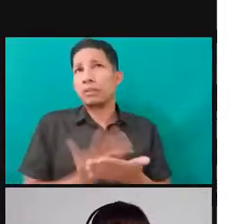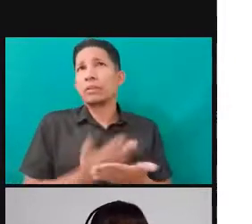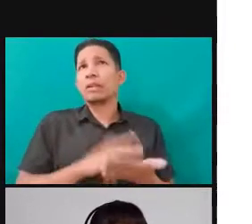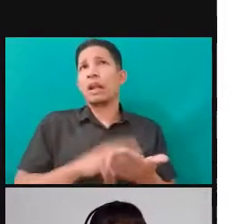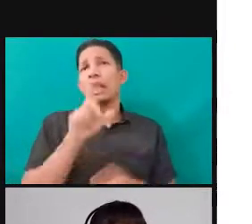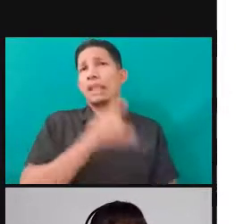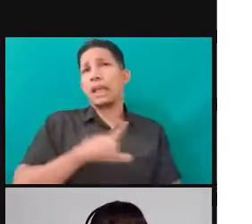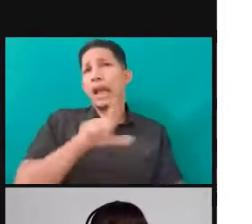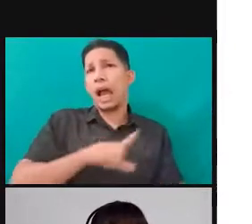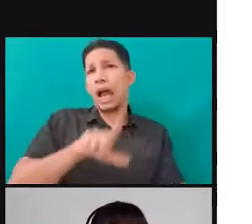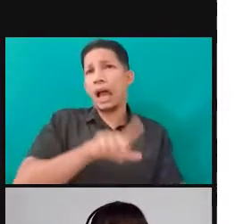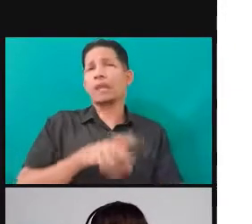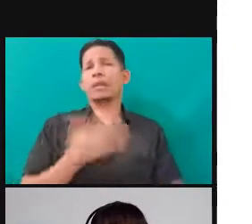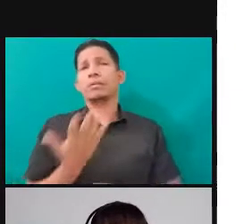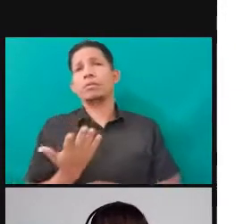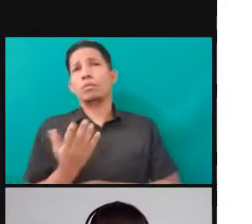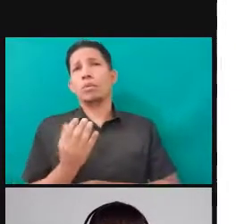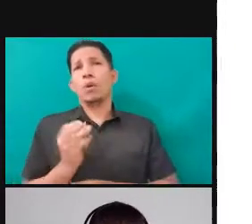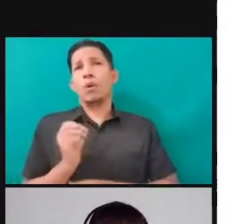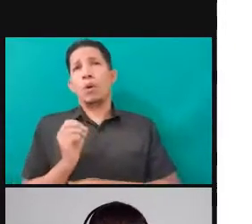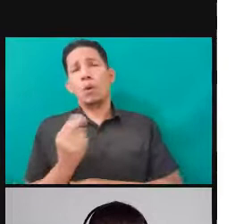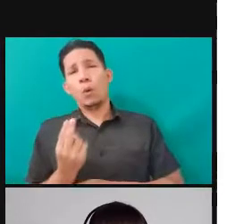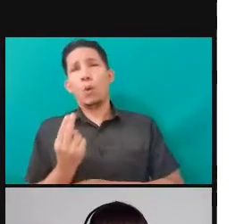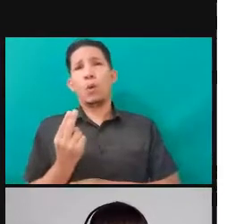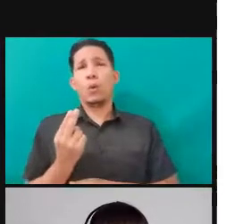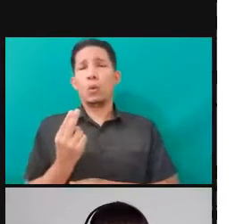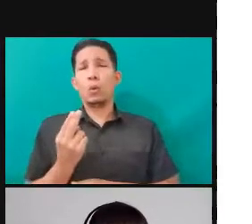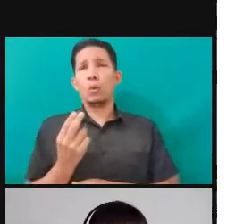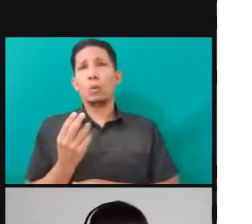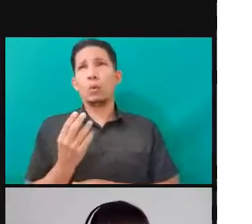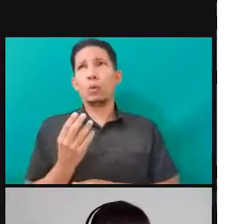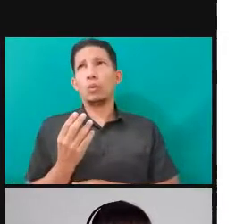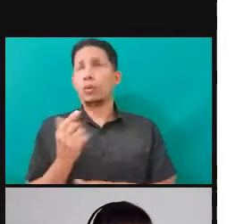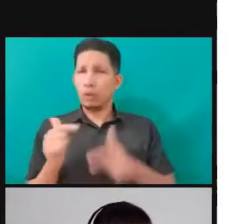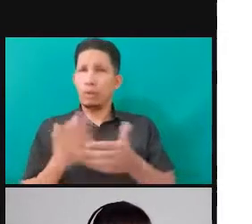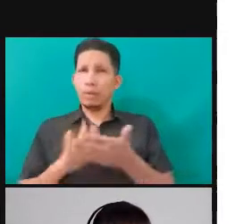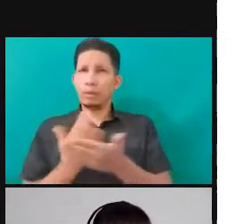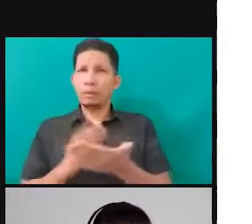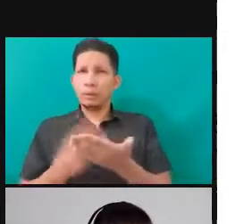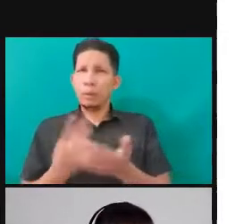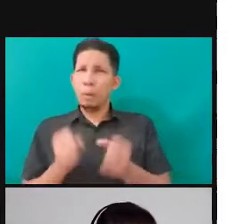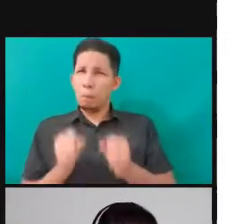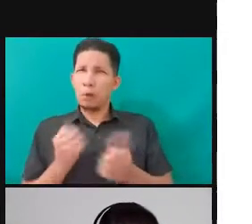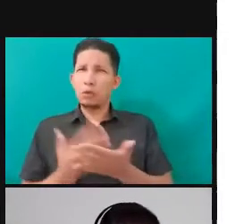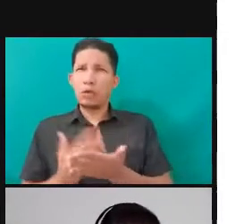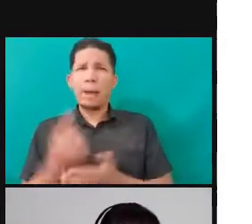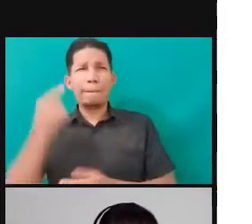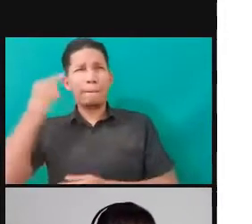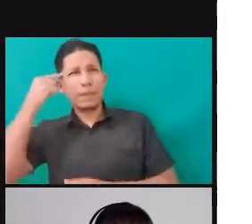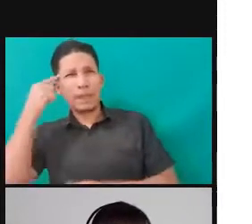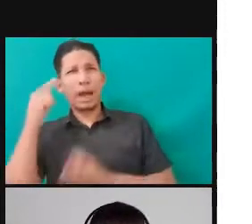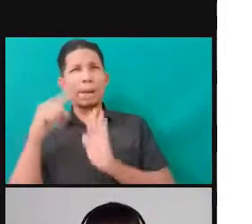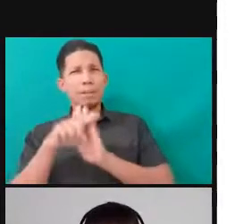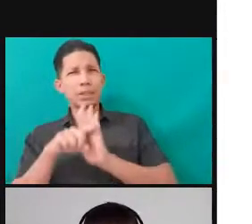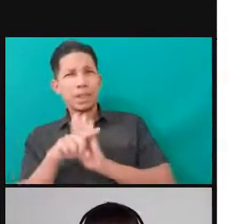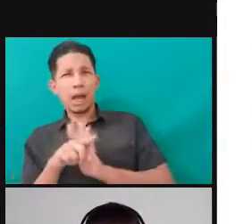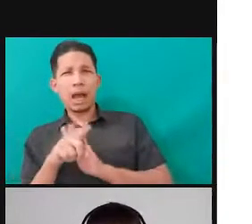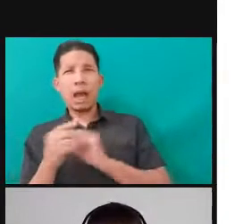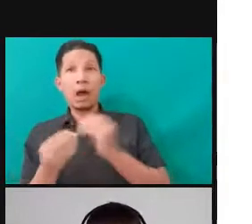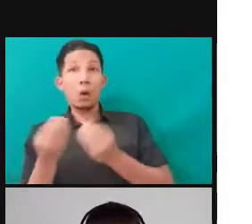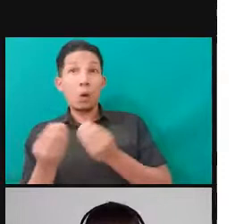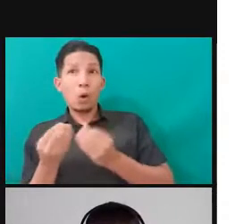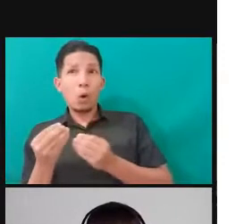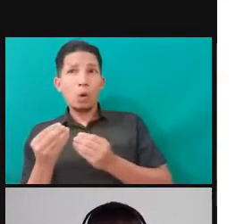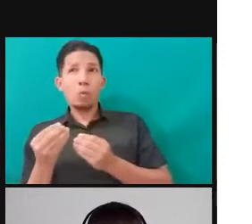literatura. O trabalho do tradutor-intérprete ele pode ser estudado, pensado a partir